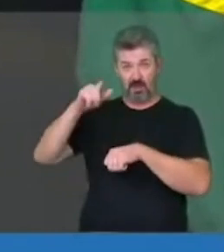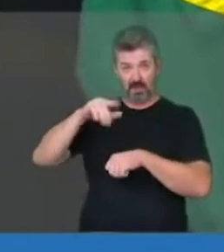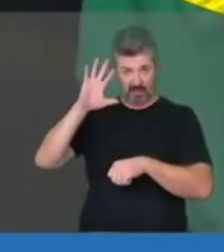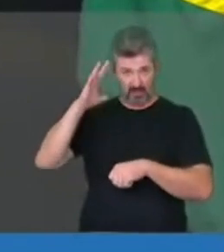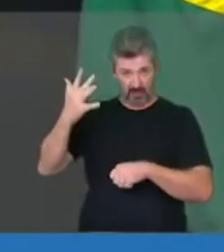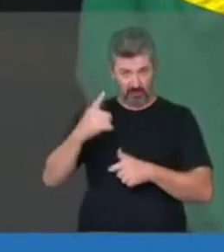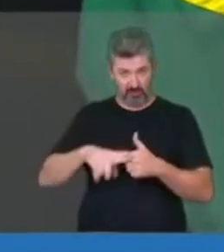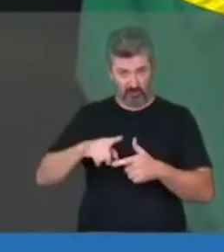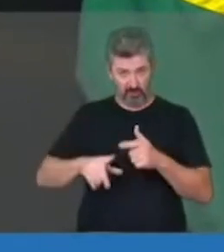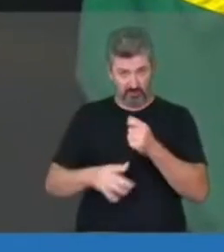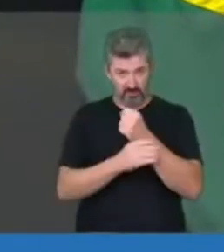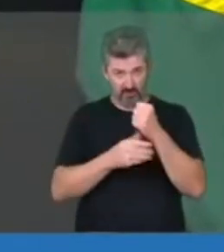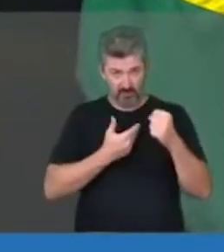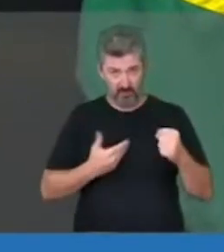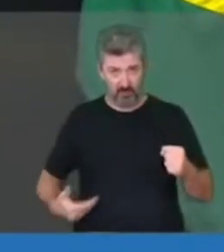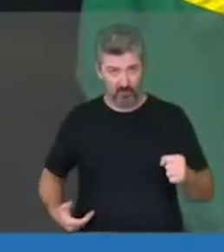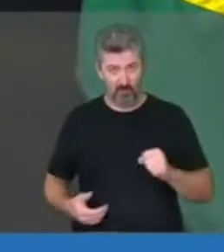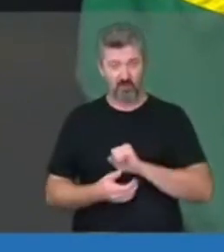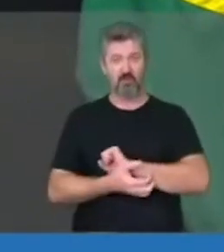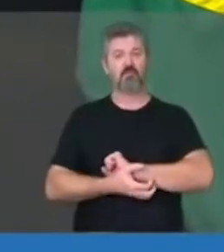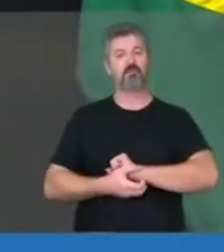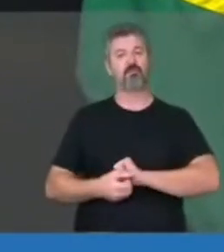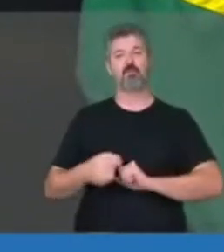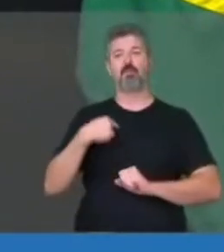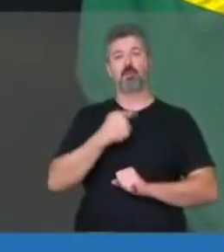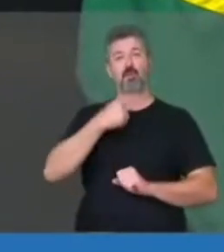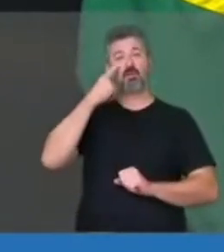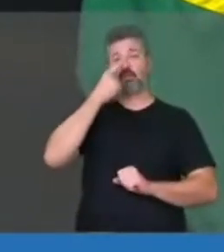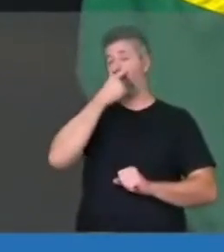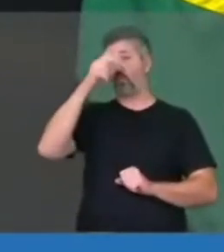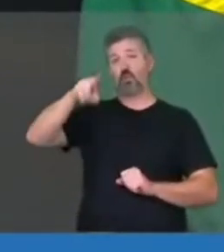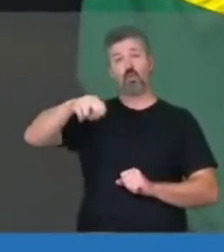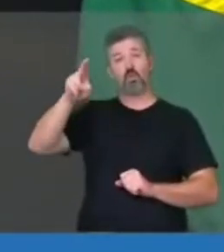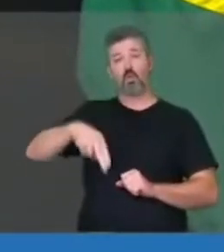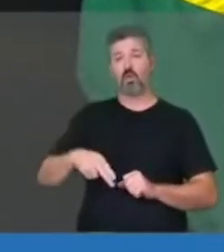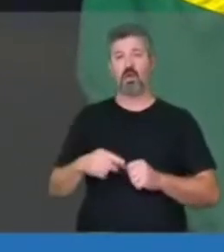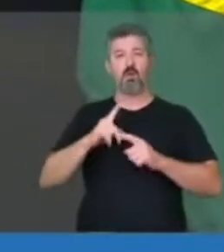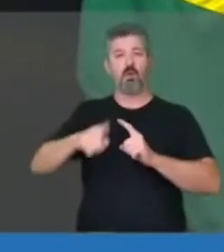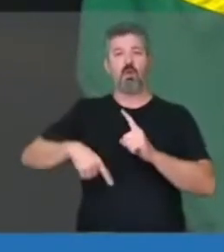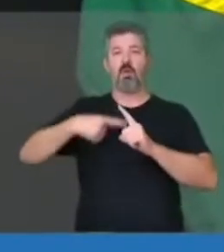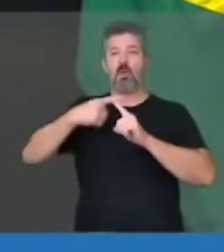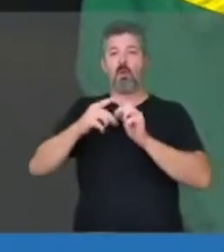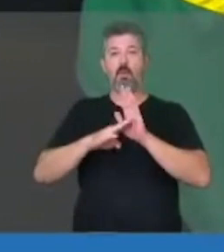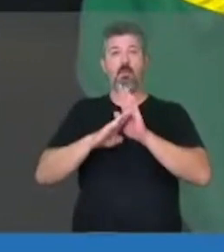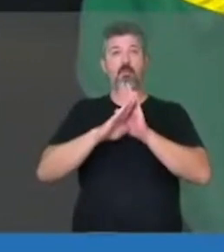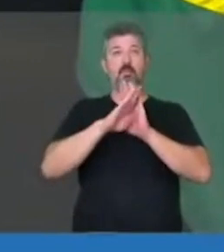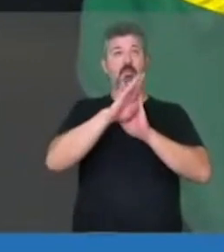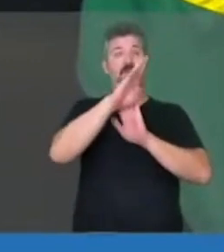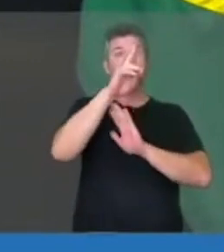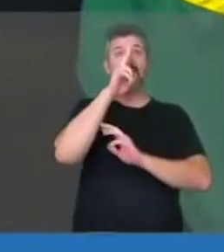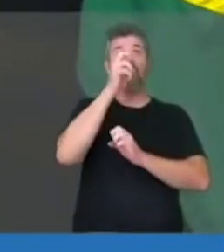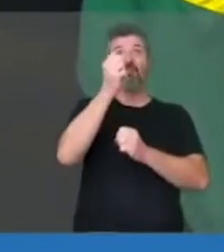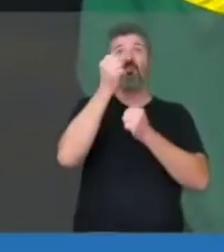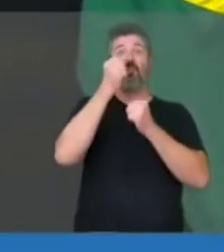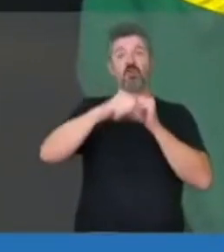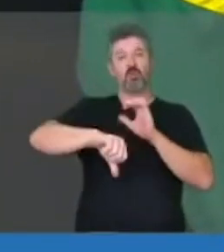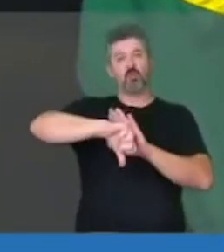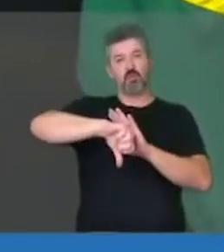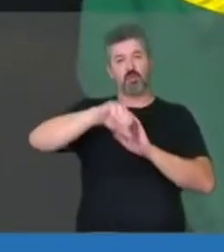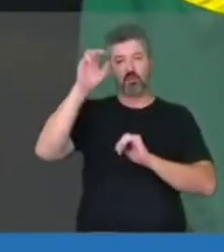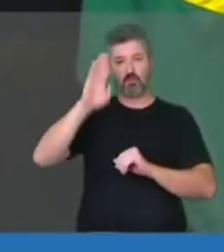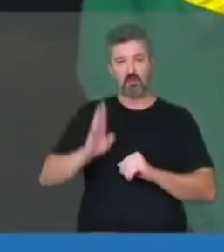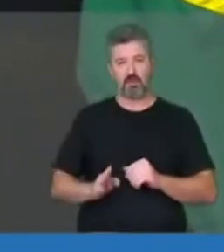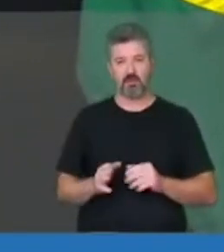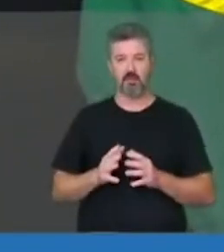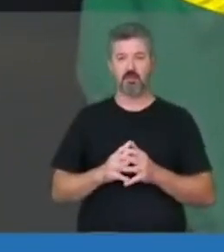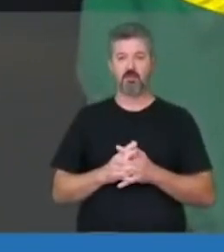solução pra segurança pública nós nunca tivemos um aumento tão expressivo na criminalidade no